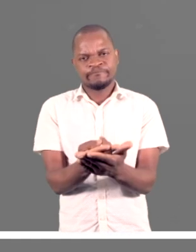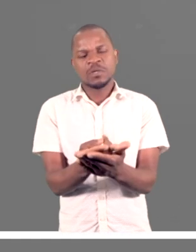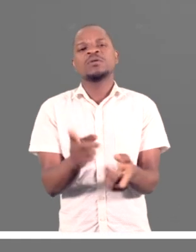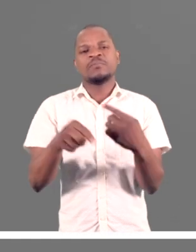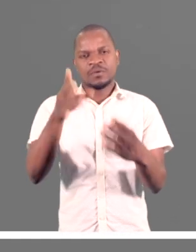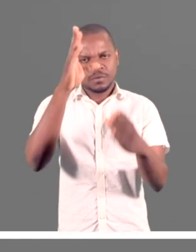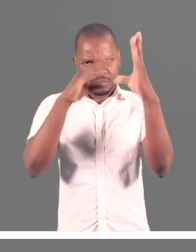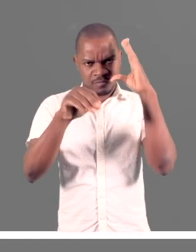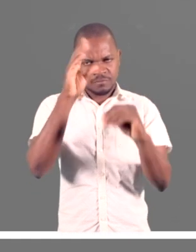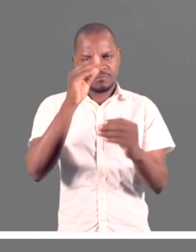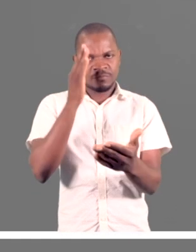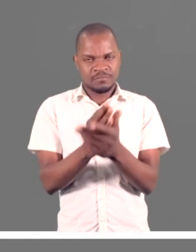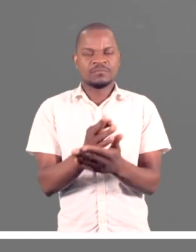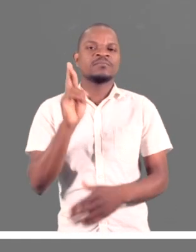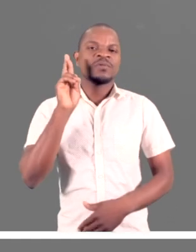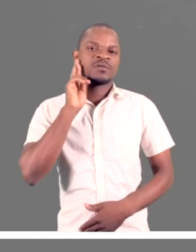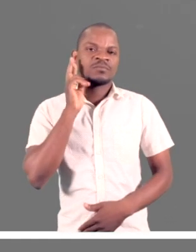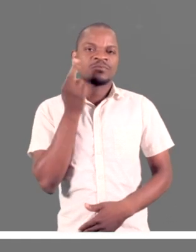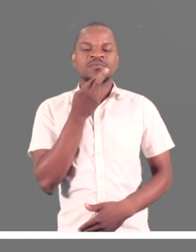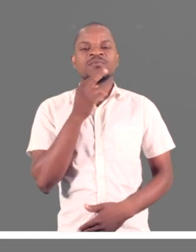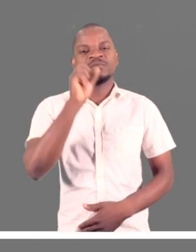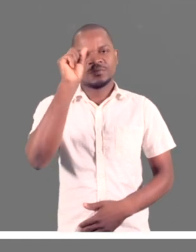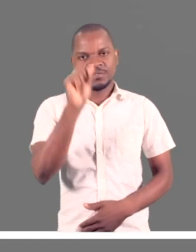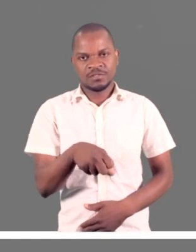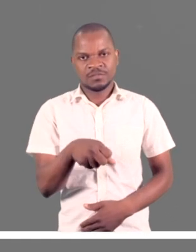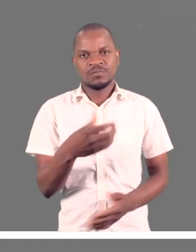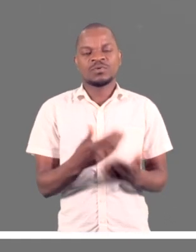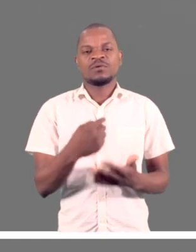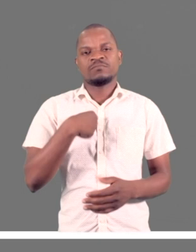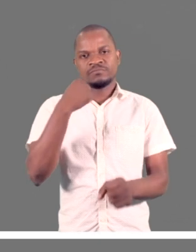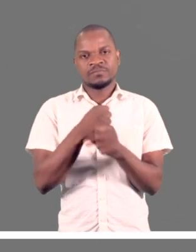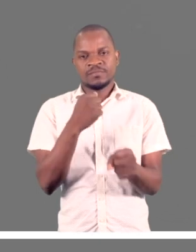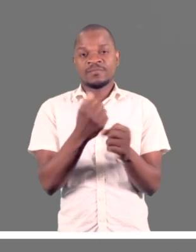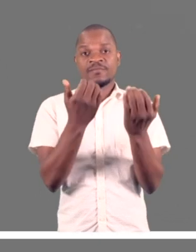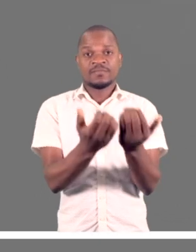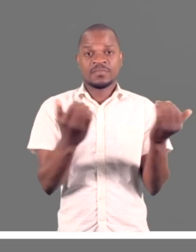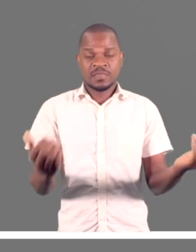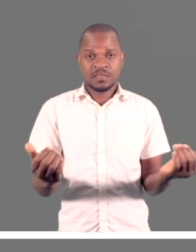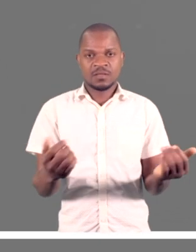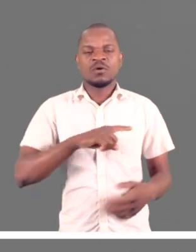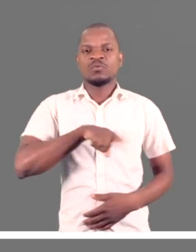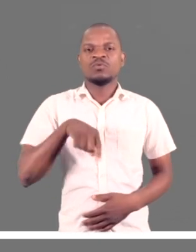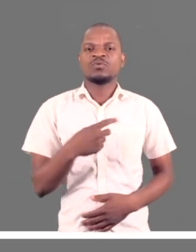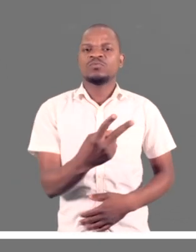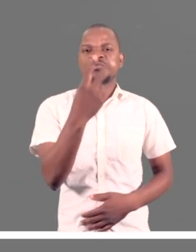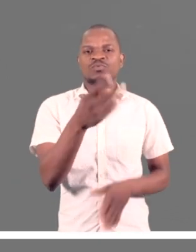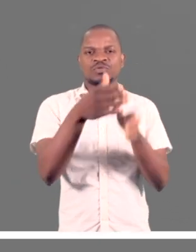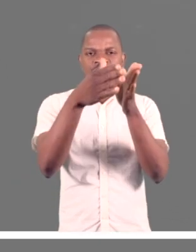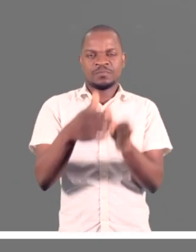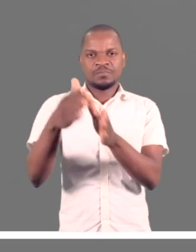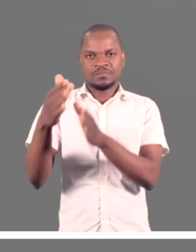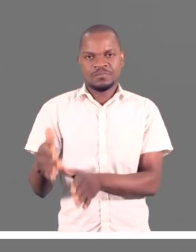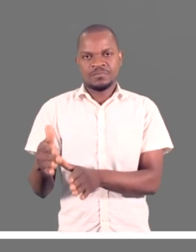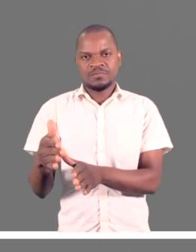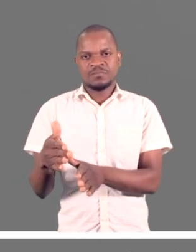internado aprendem também aprende muitas vezes eu trabalho com crianças Somos duas as crianças pode vir